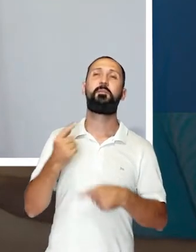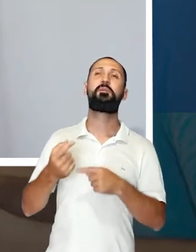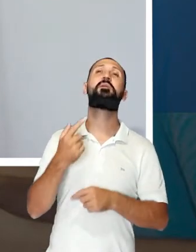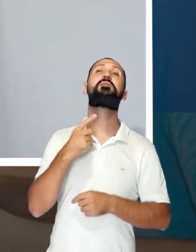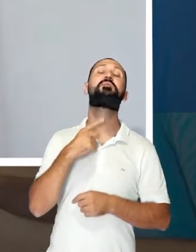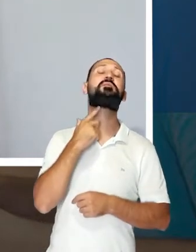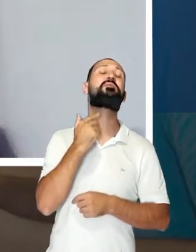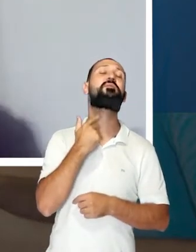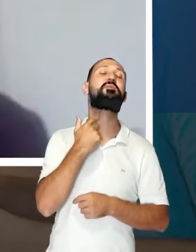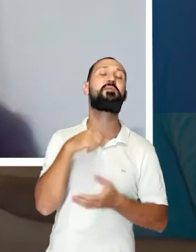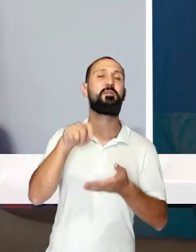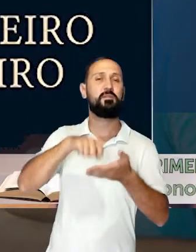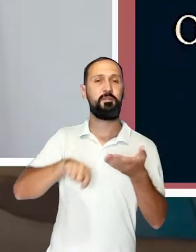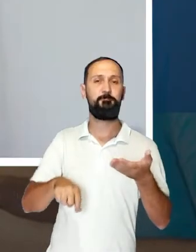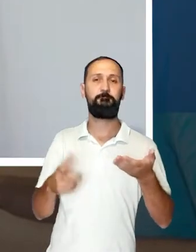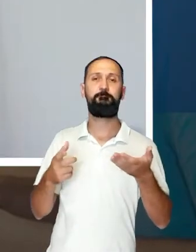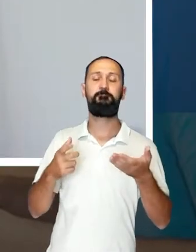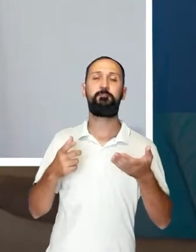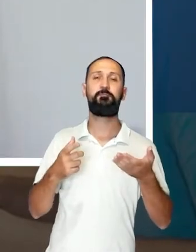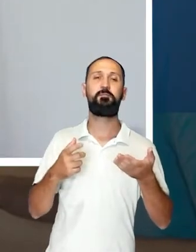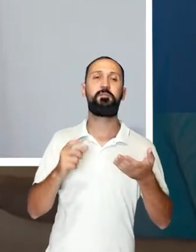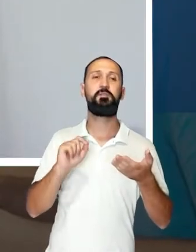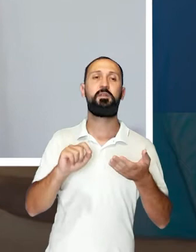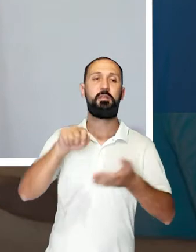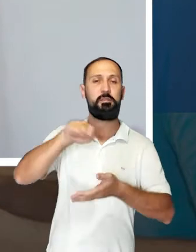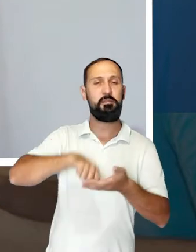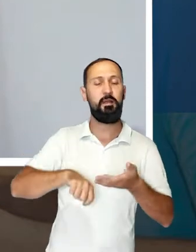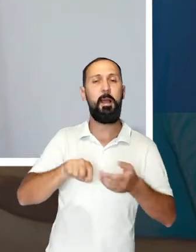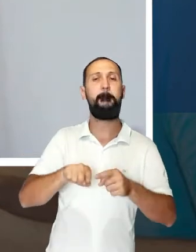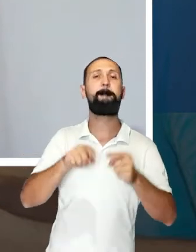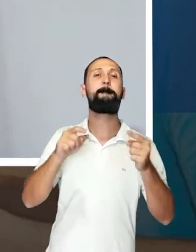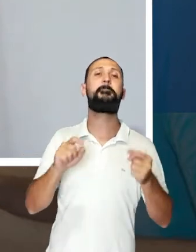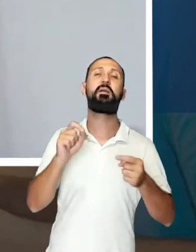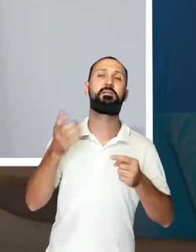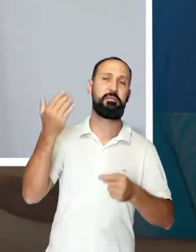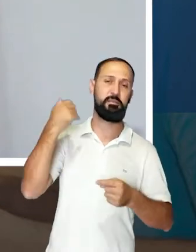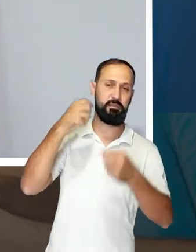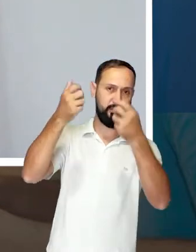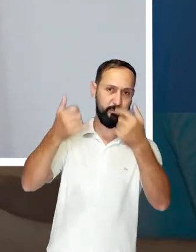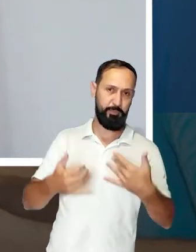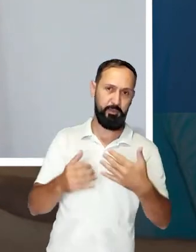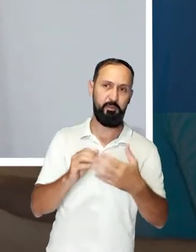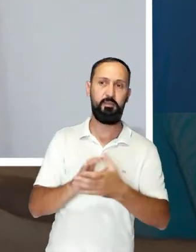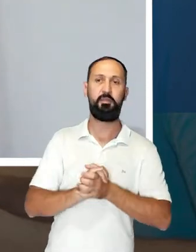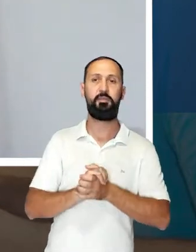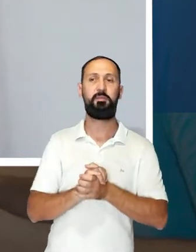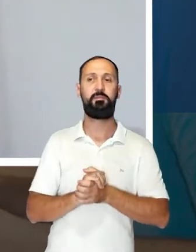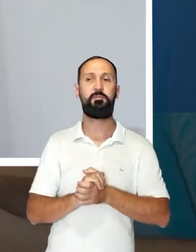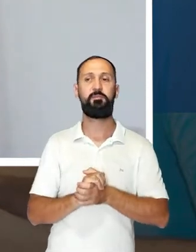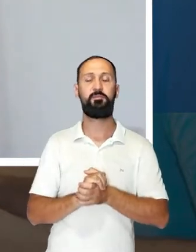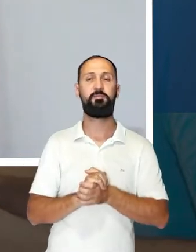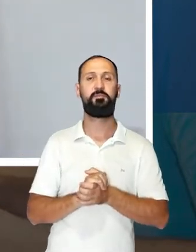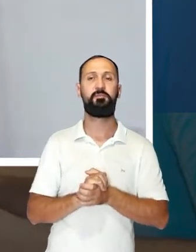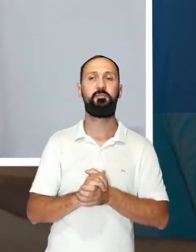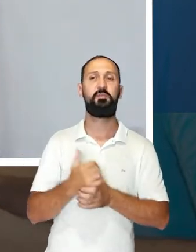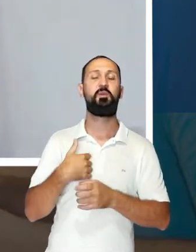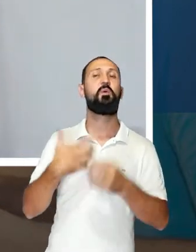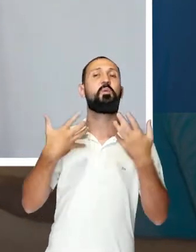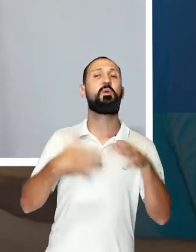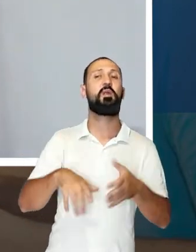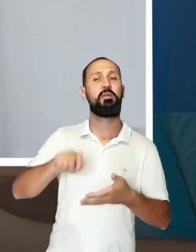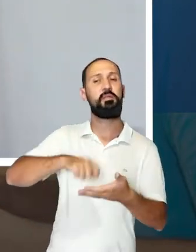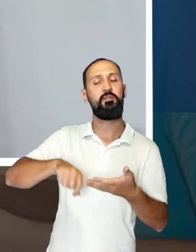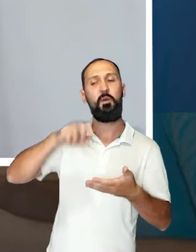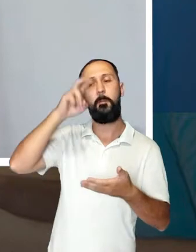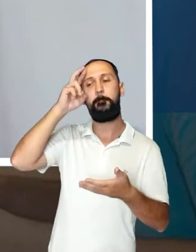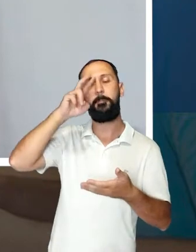E me veio a vontade de escrever, me veio o desejo de escrever, mas como eu havia falado, eu não